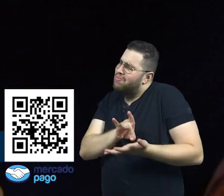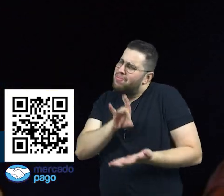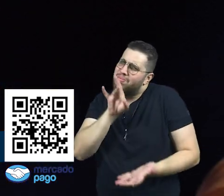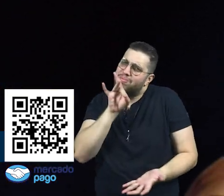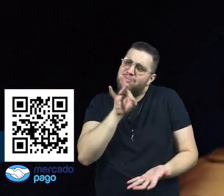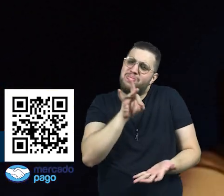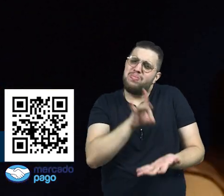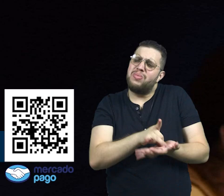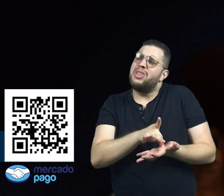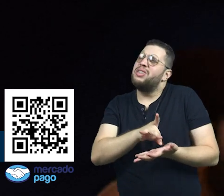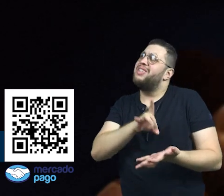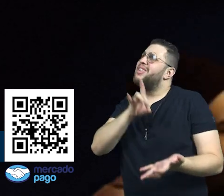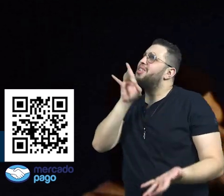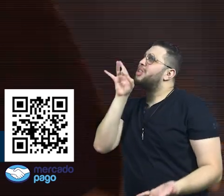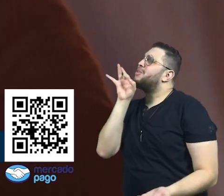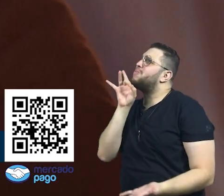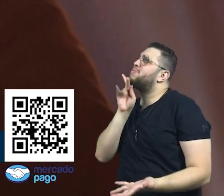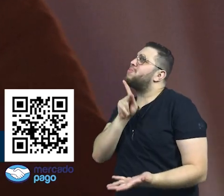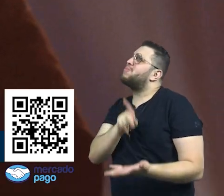e é verdade,